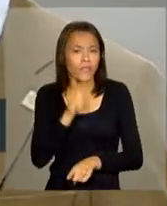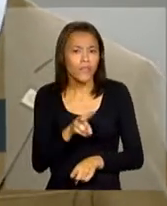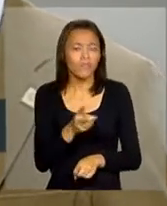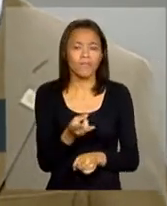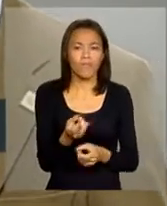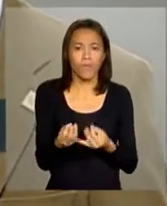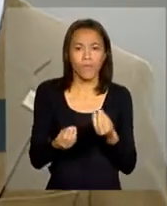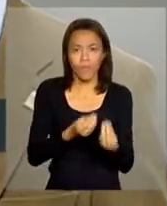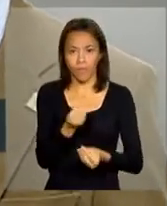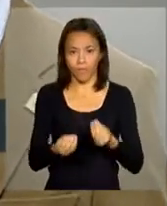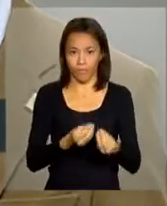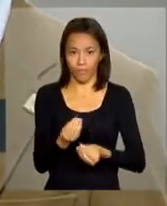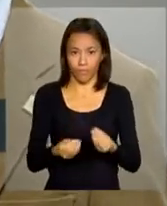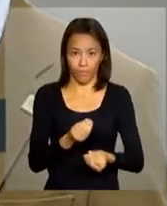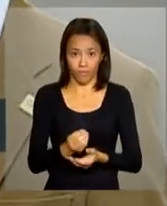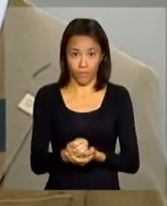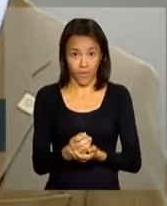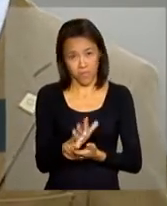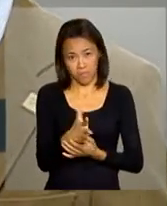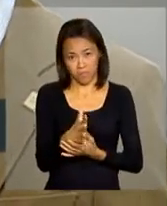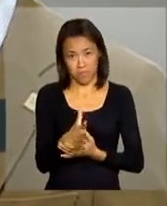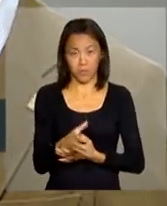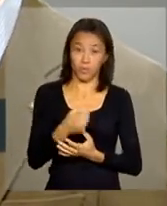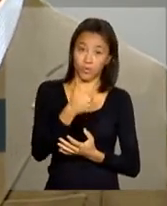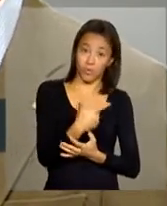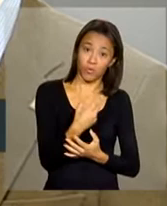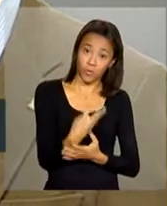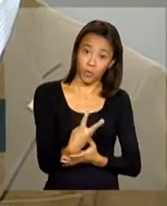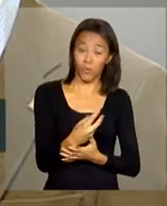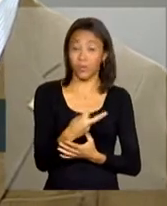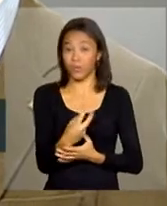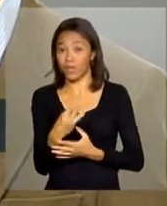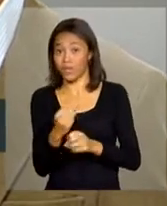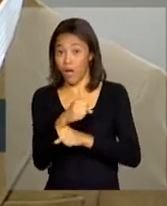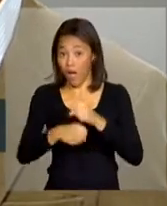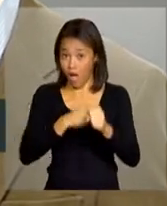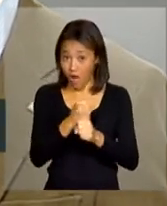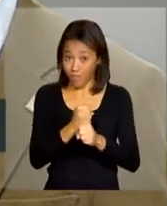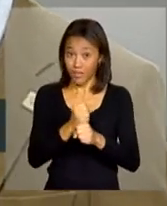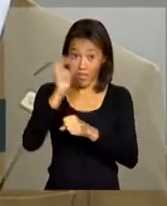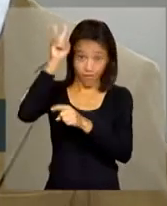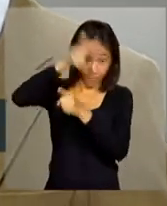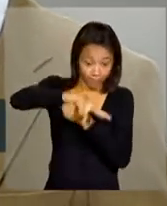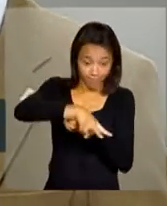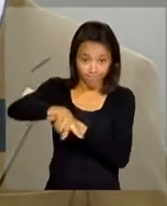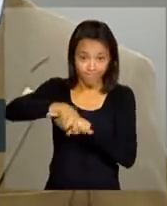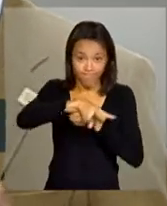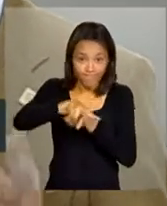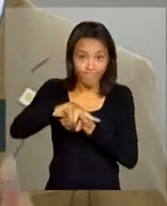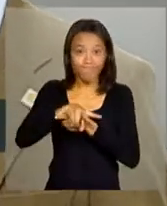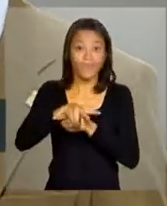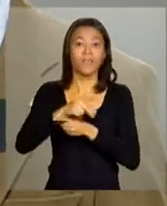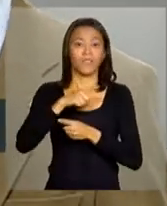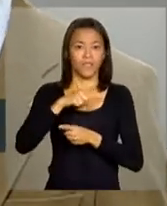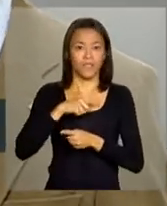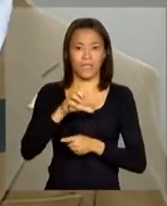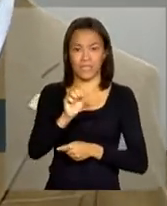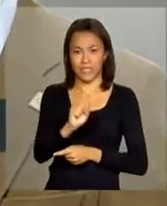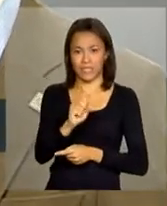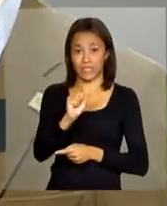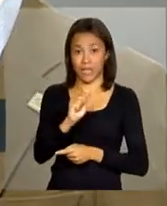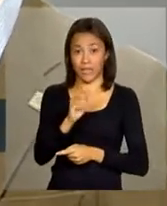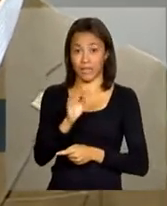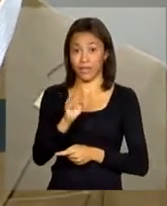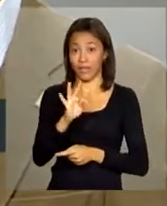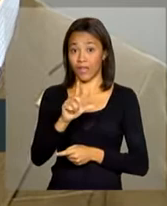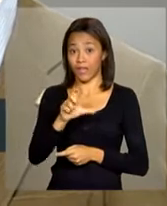eh a já há 2 3 anos com as imagens satélites que são muito precisas hoje a gente usa o satélite l